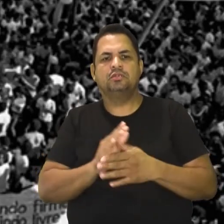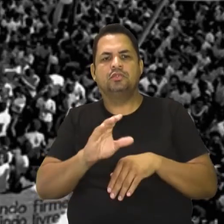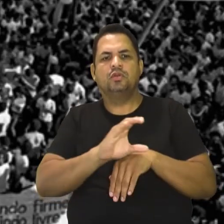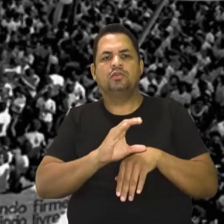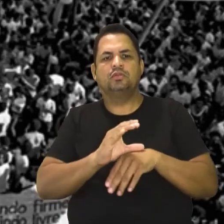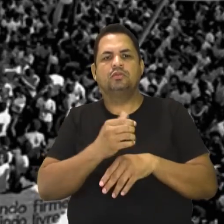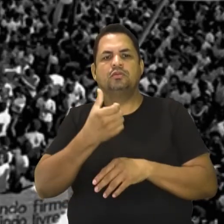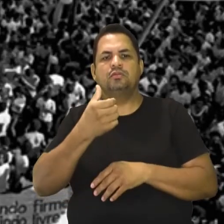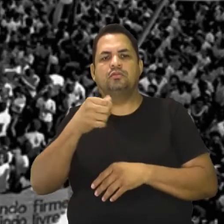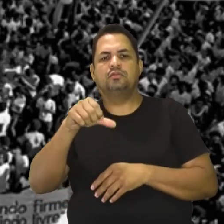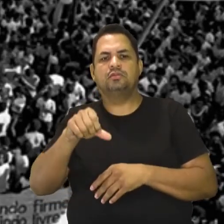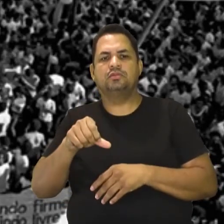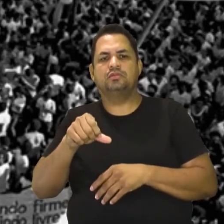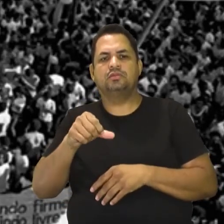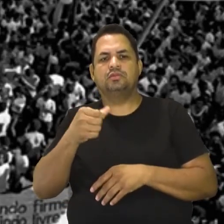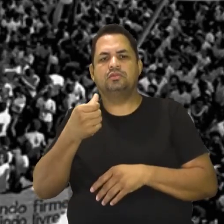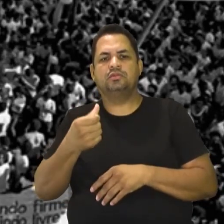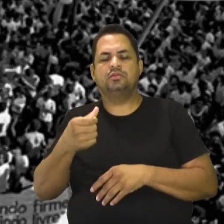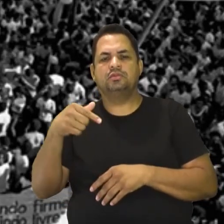de